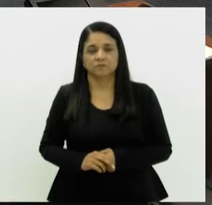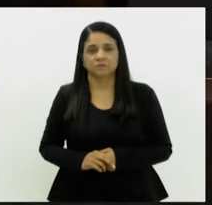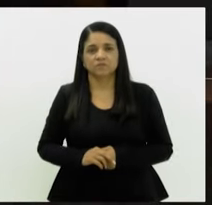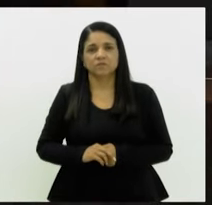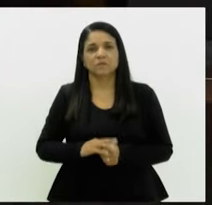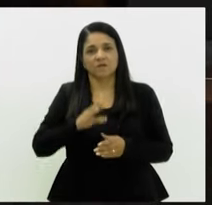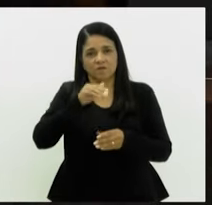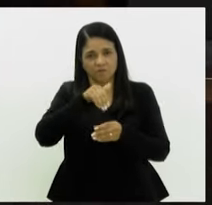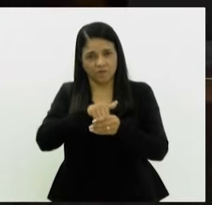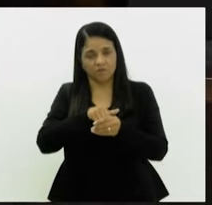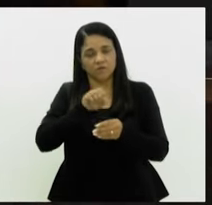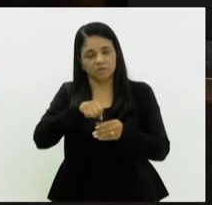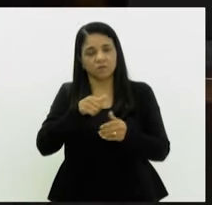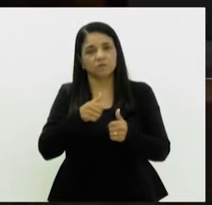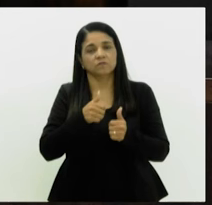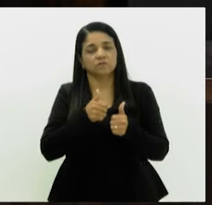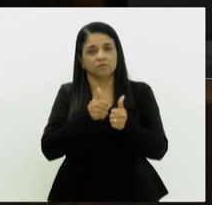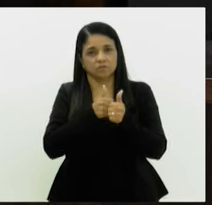Favorável com parecer da CCJ.